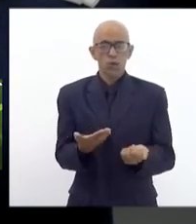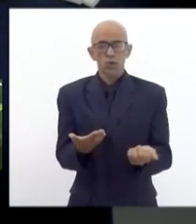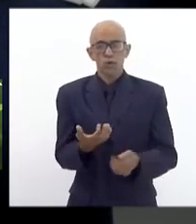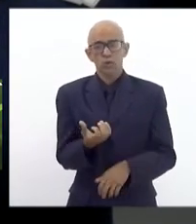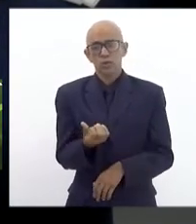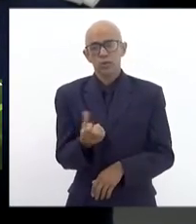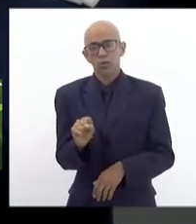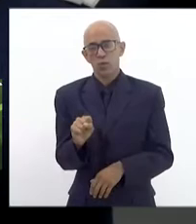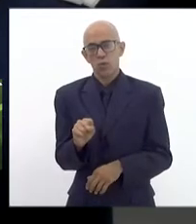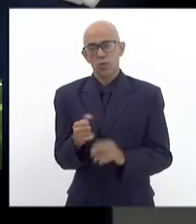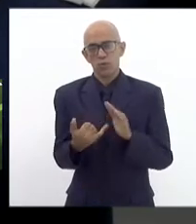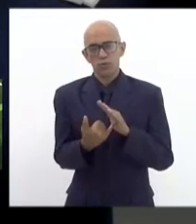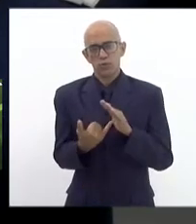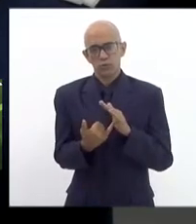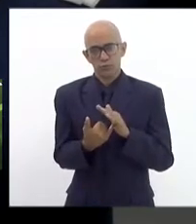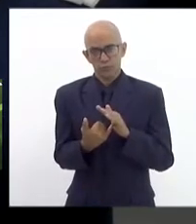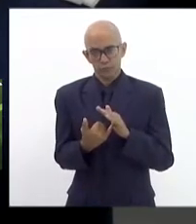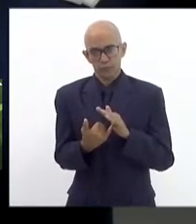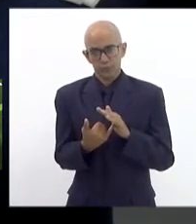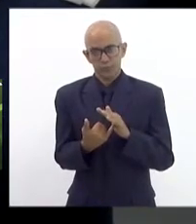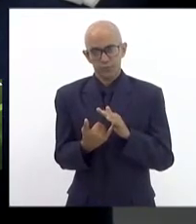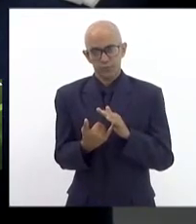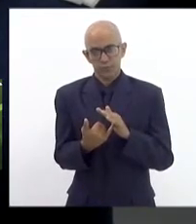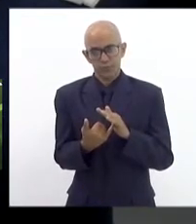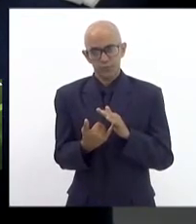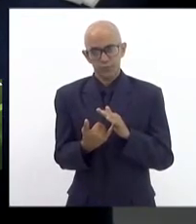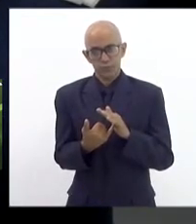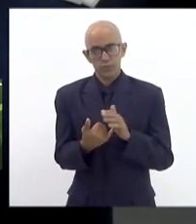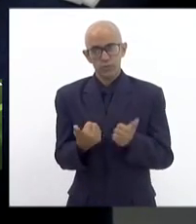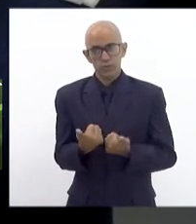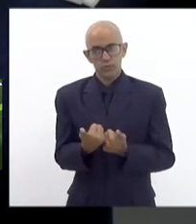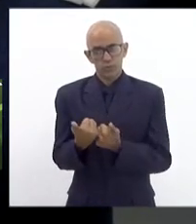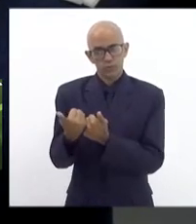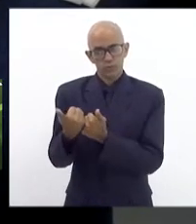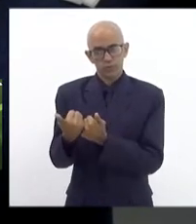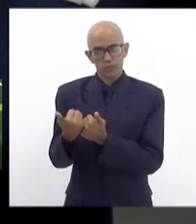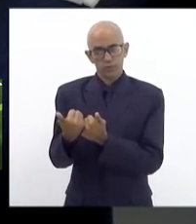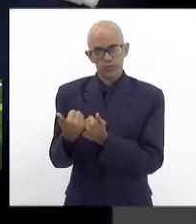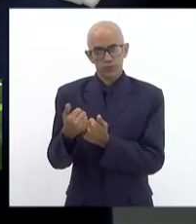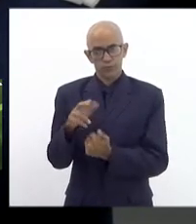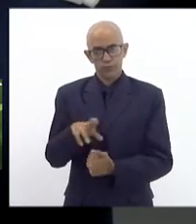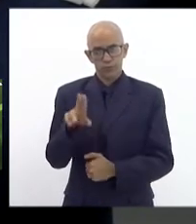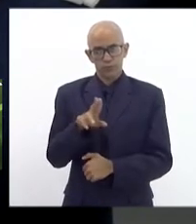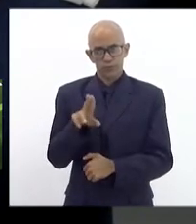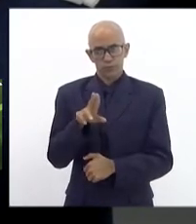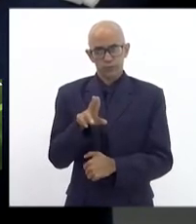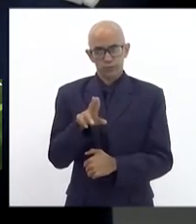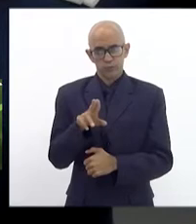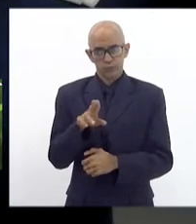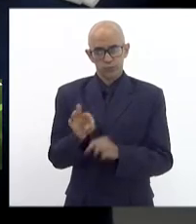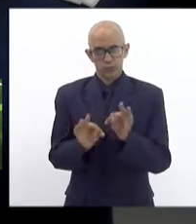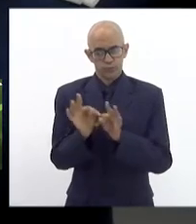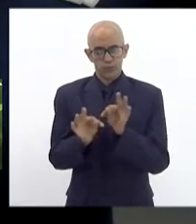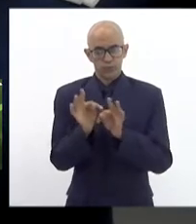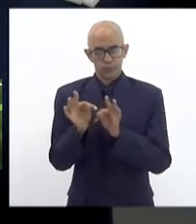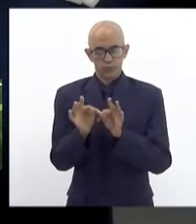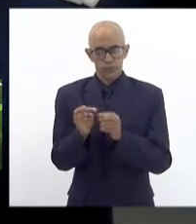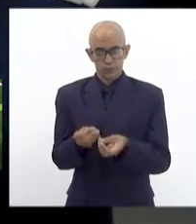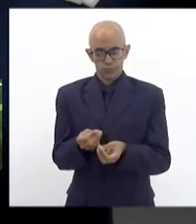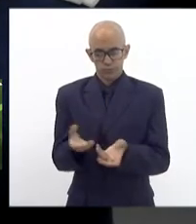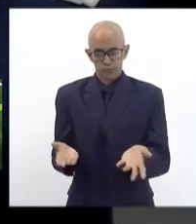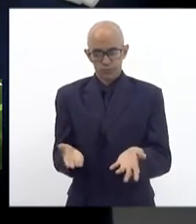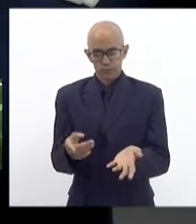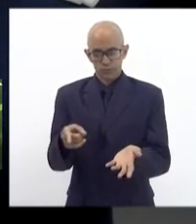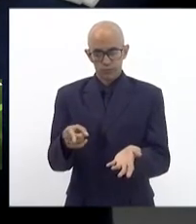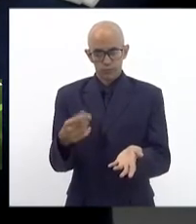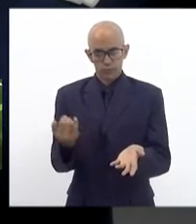instituições. E a gente teve o apoio aí também da Rede de Tecnologia, das universidades, levando esse tema da inovação e da importância